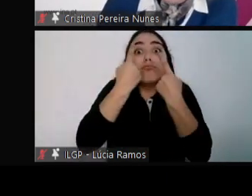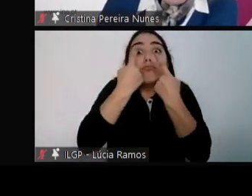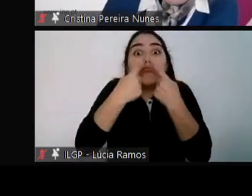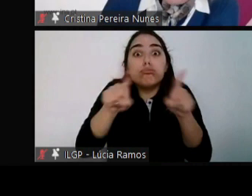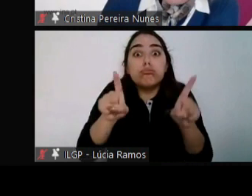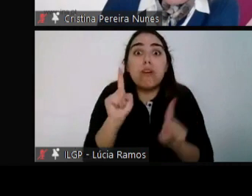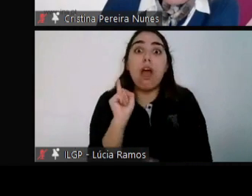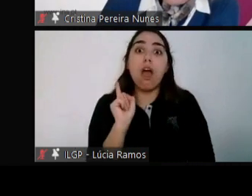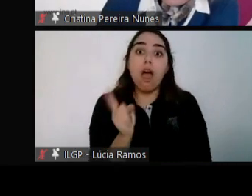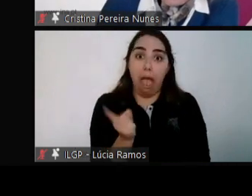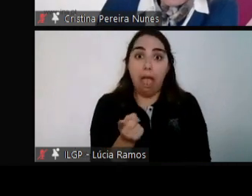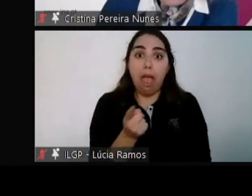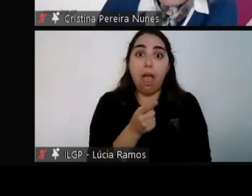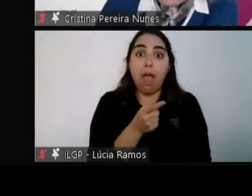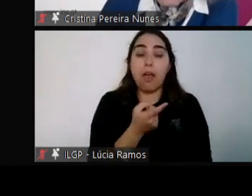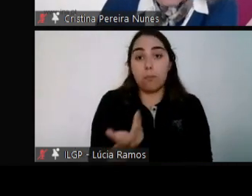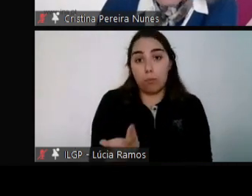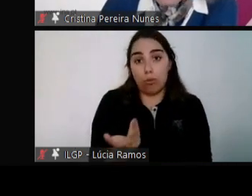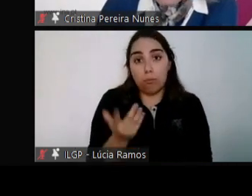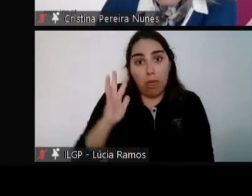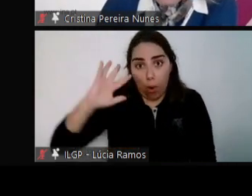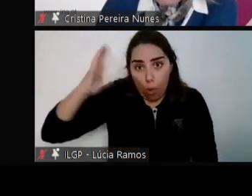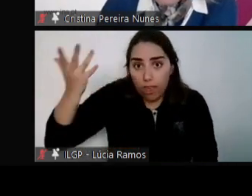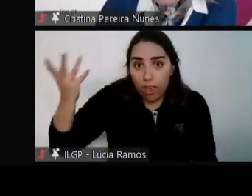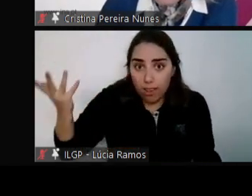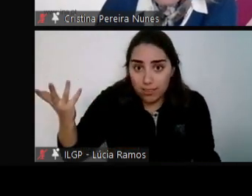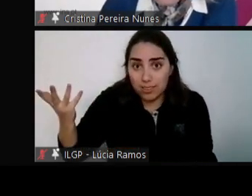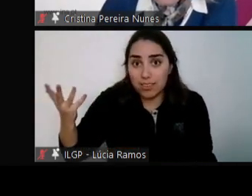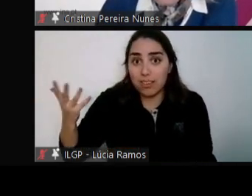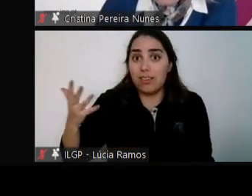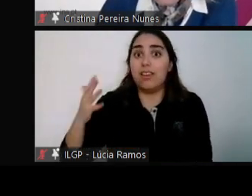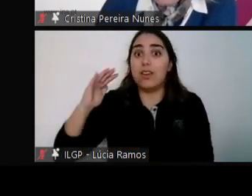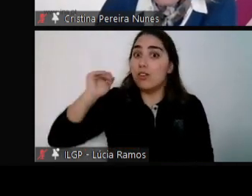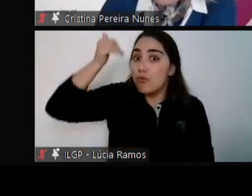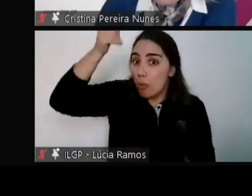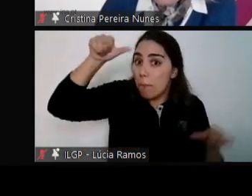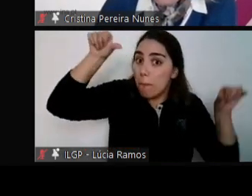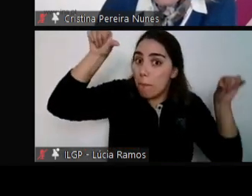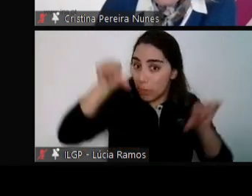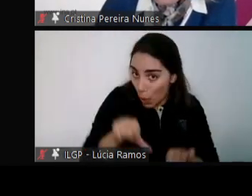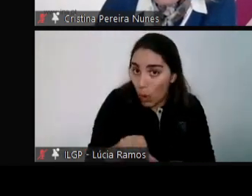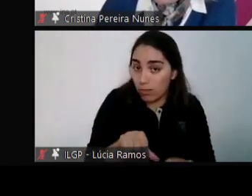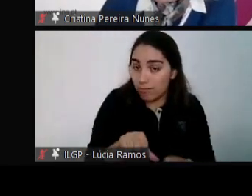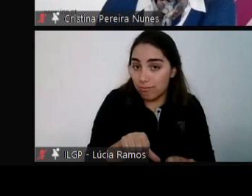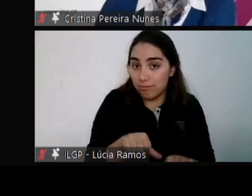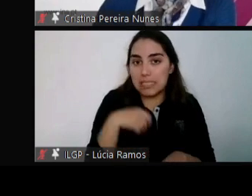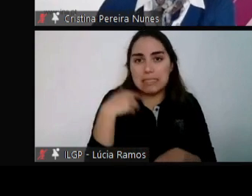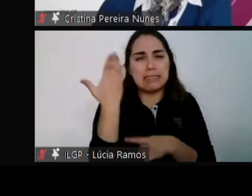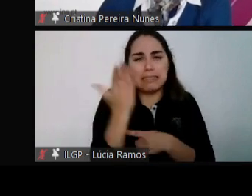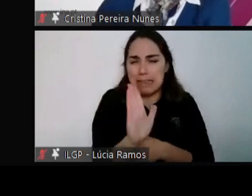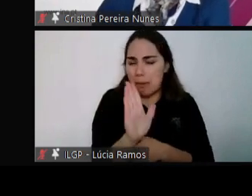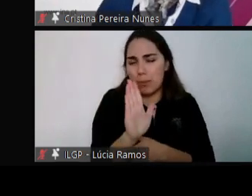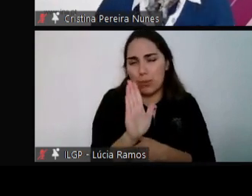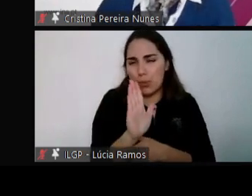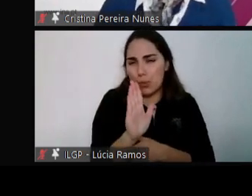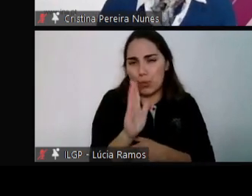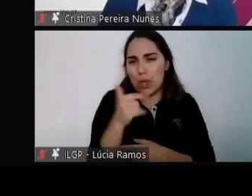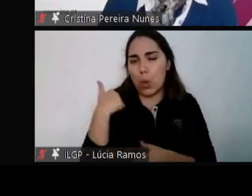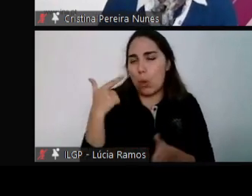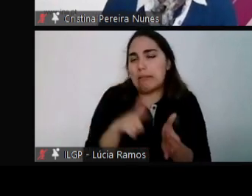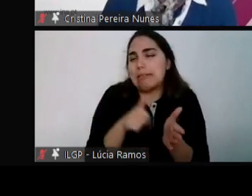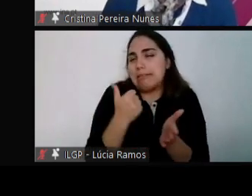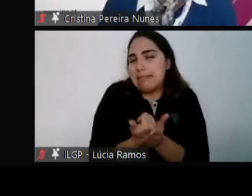Isso acontece, não é? E isso tende a piorar. Outro dos exemplos que eu apresento sempre nos cursos de formação